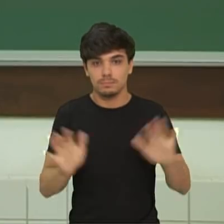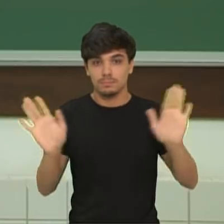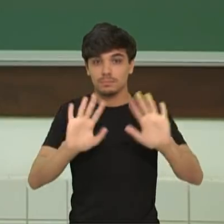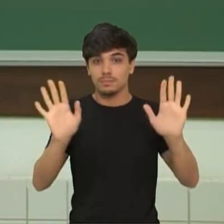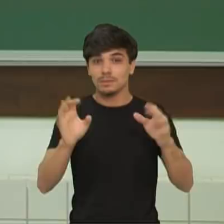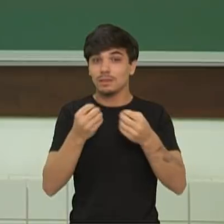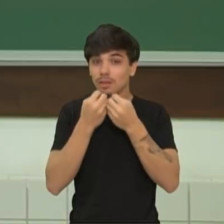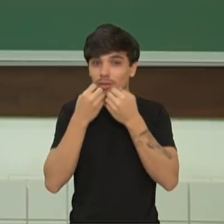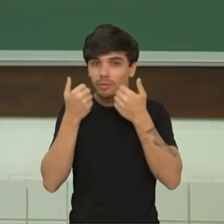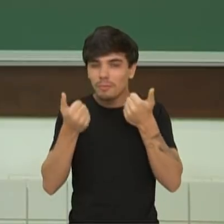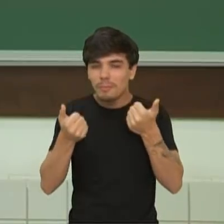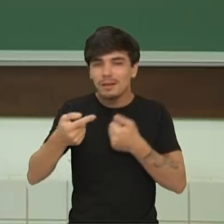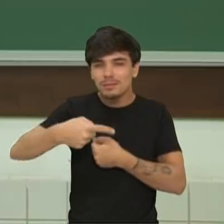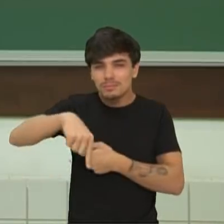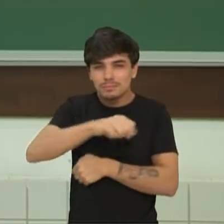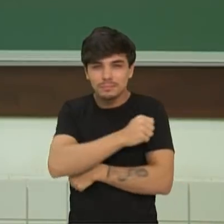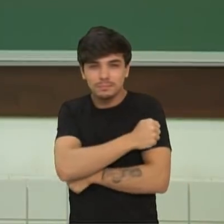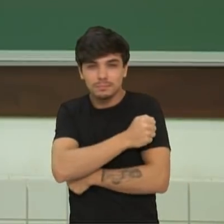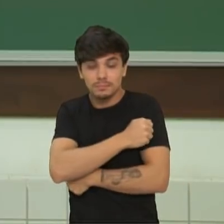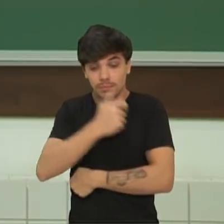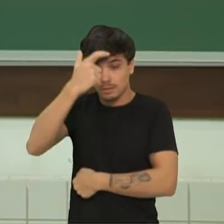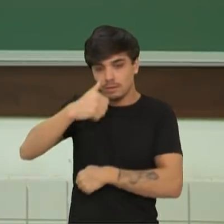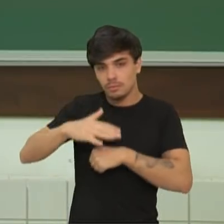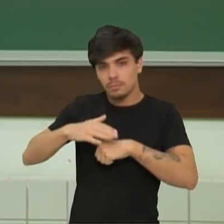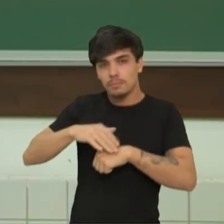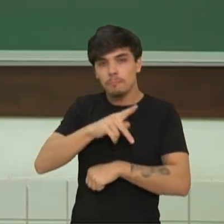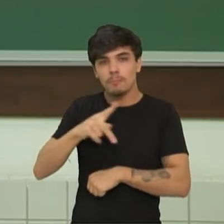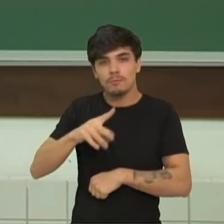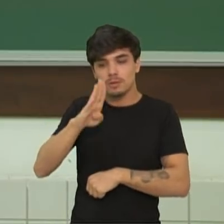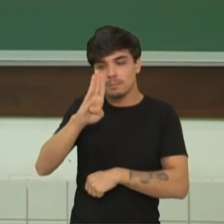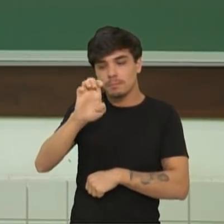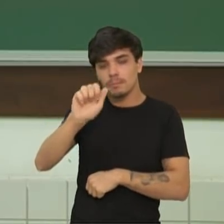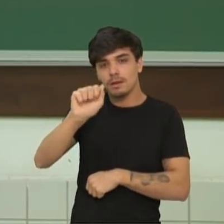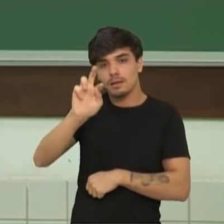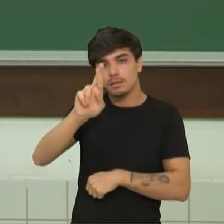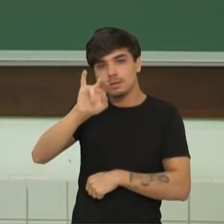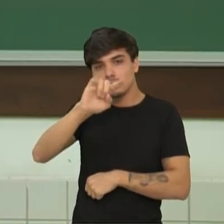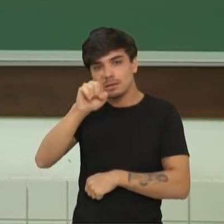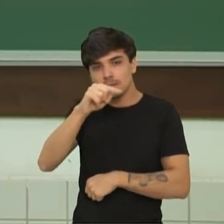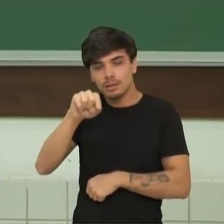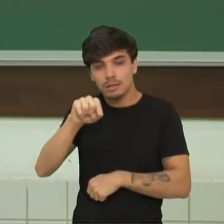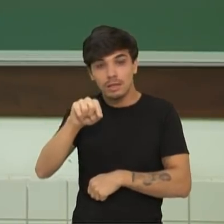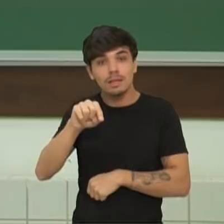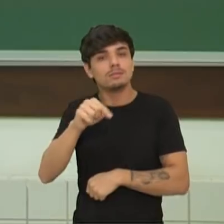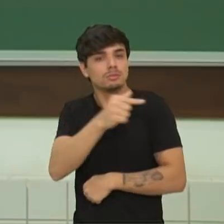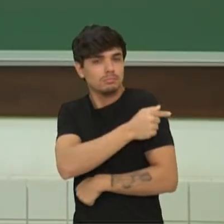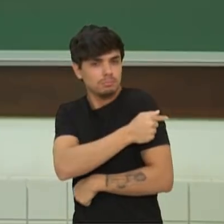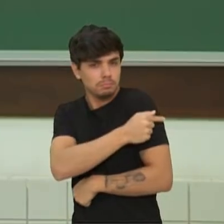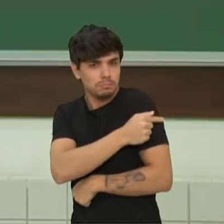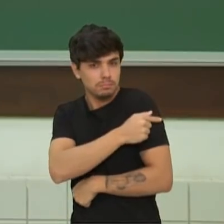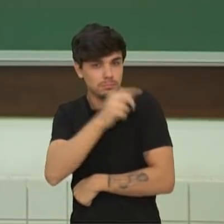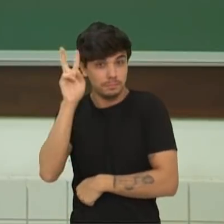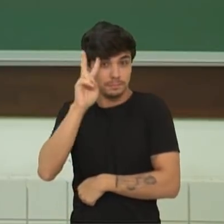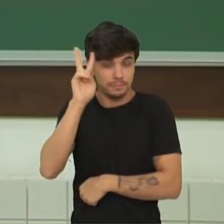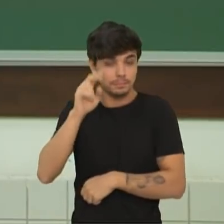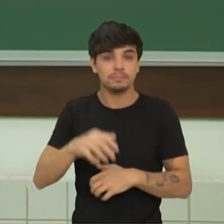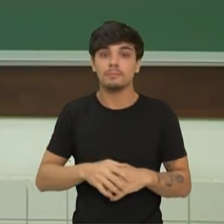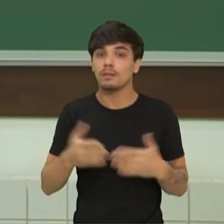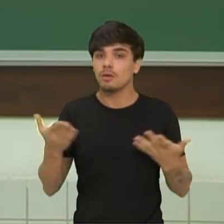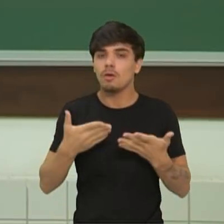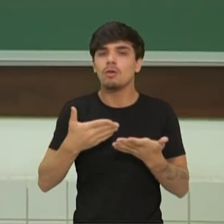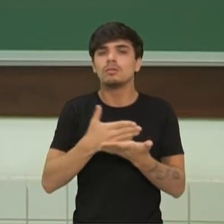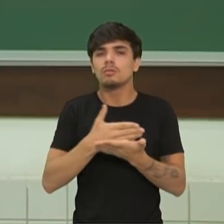Olá, meus queridos, tudo bom? Eu sou a professora Beatriz Carvalho, professora do 7º ano de História. E hoje nós vamos para a aula